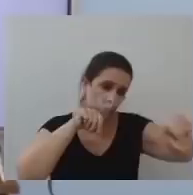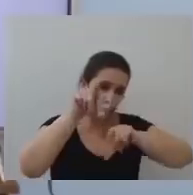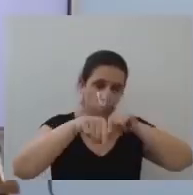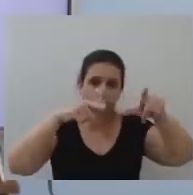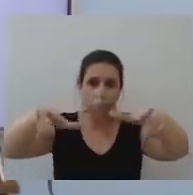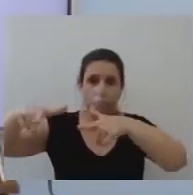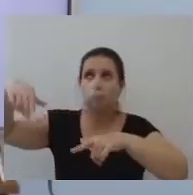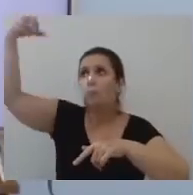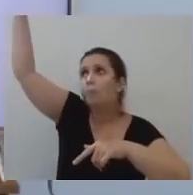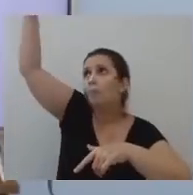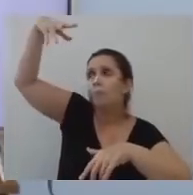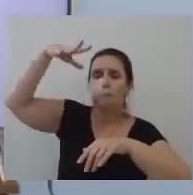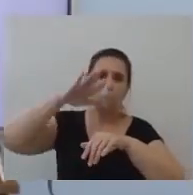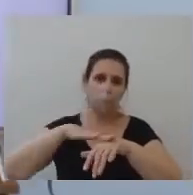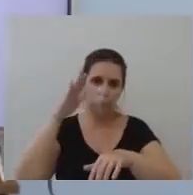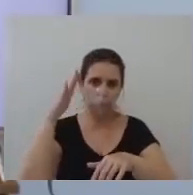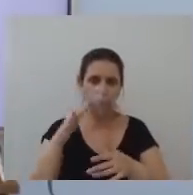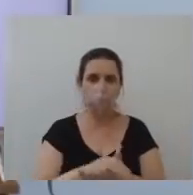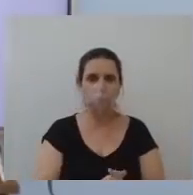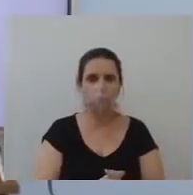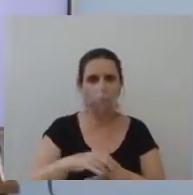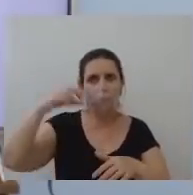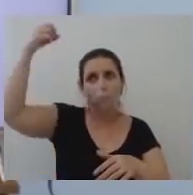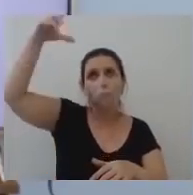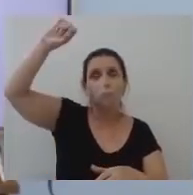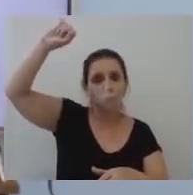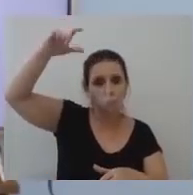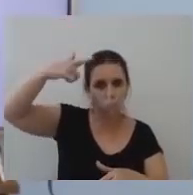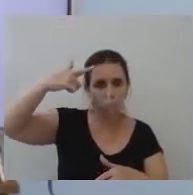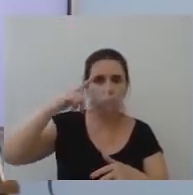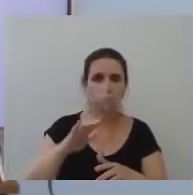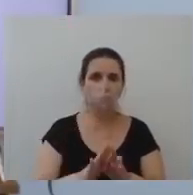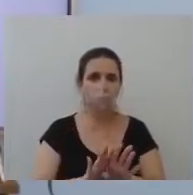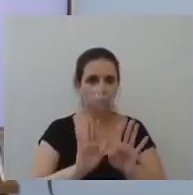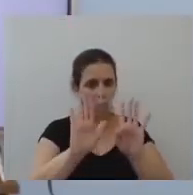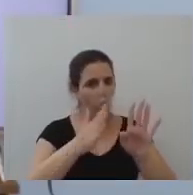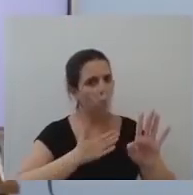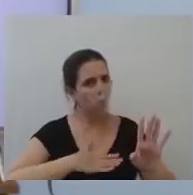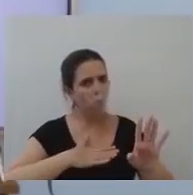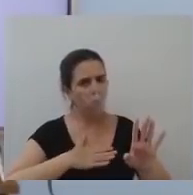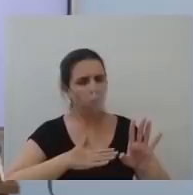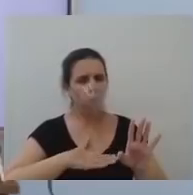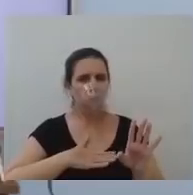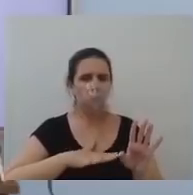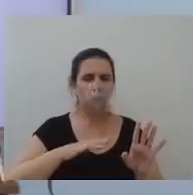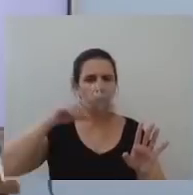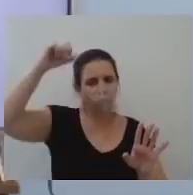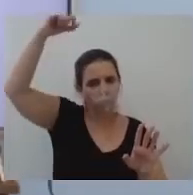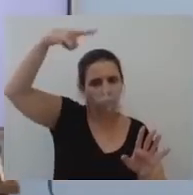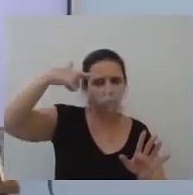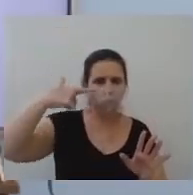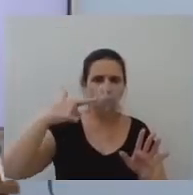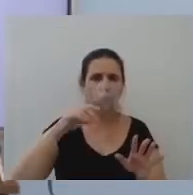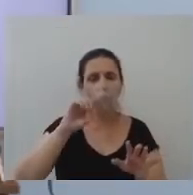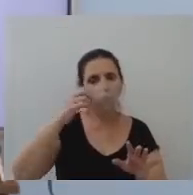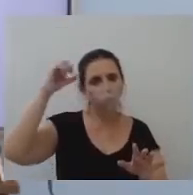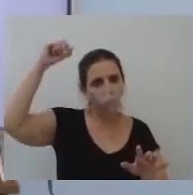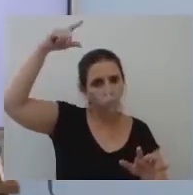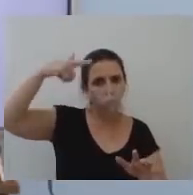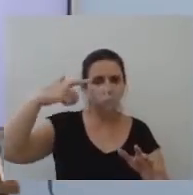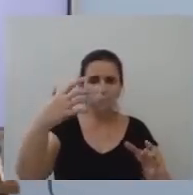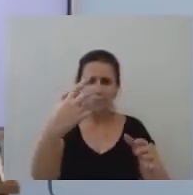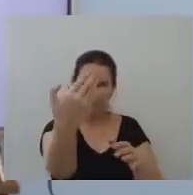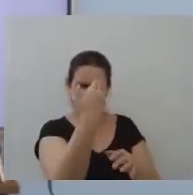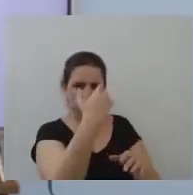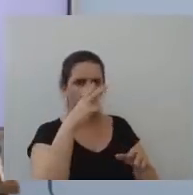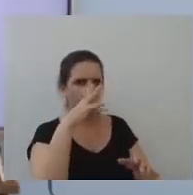que é mais iluminado, com a luz do sol. Cuidado para também não ir para um local onde a luz do sol ou o sol está